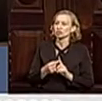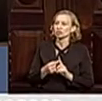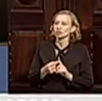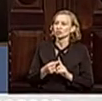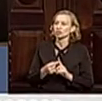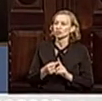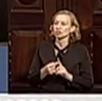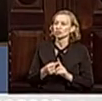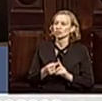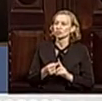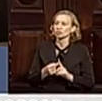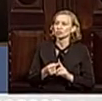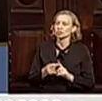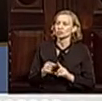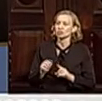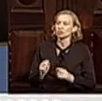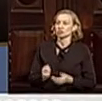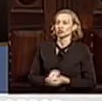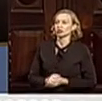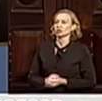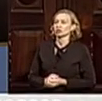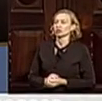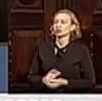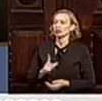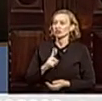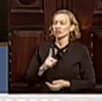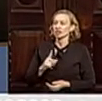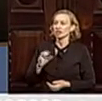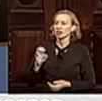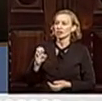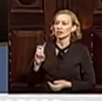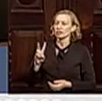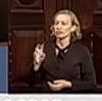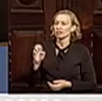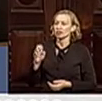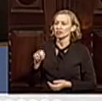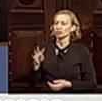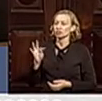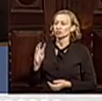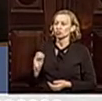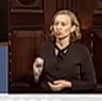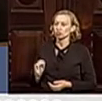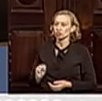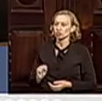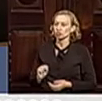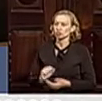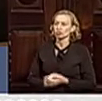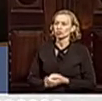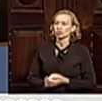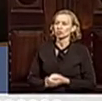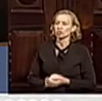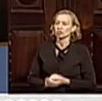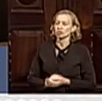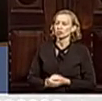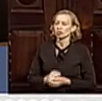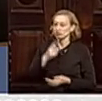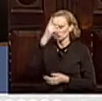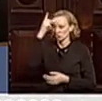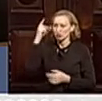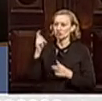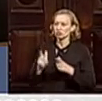à realização do evento, no qual os órgãos técnicos desta casa identificaram, em um primeiro